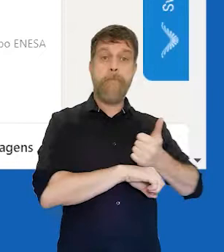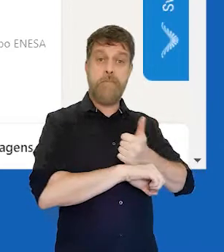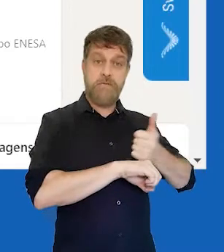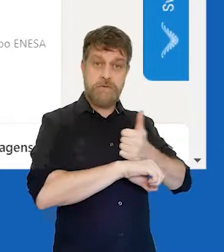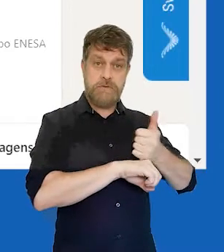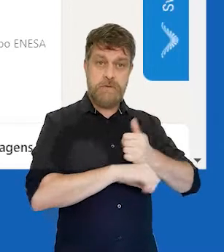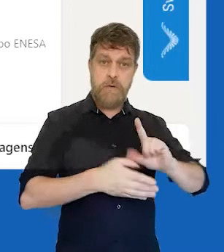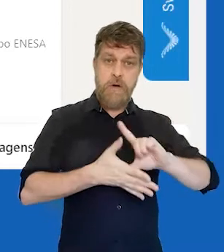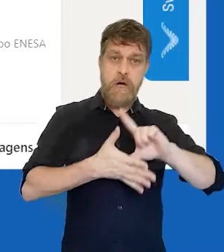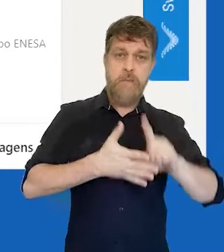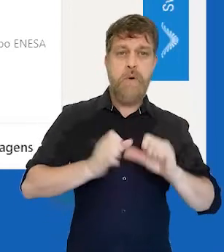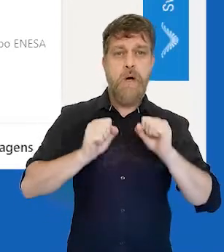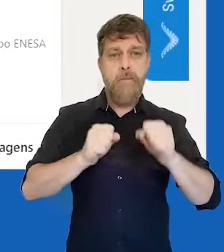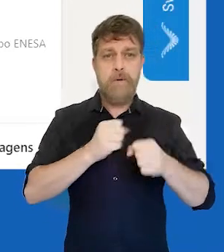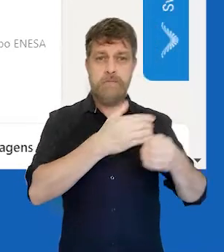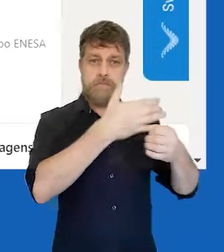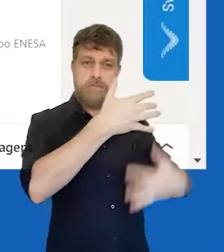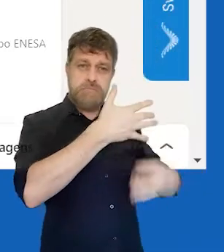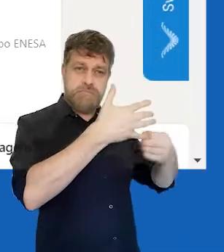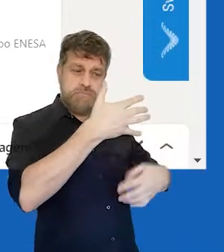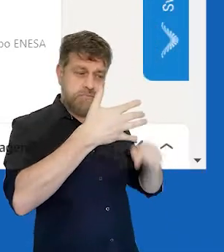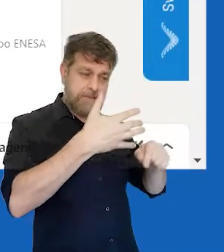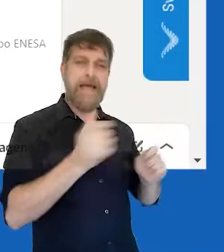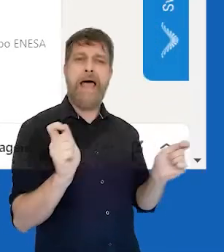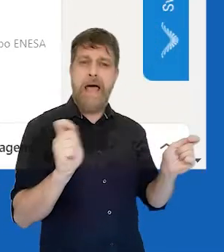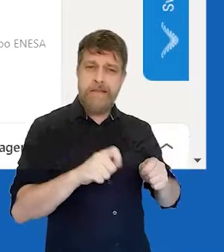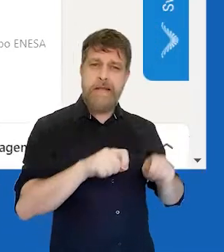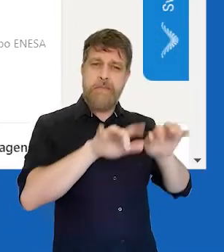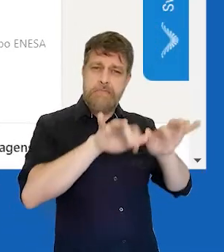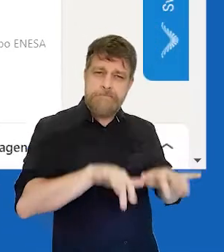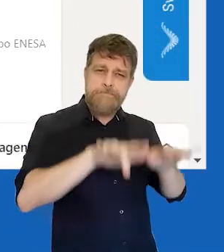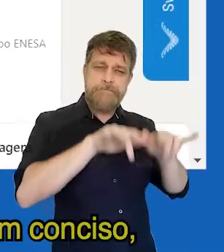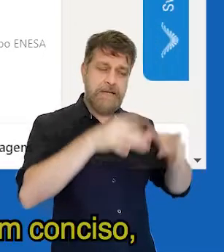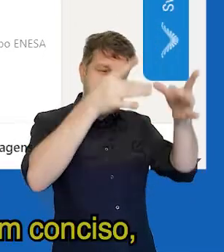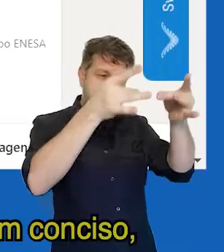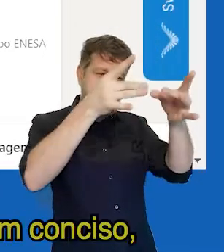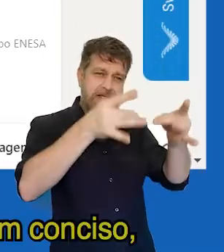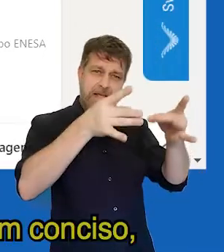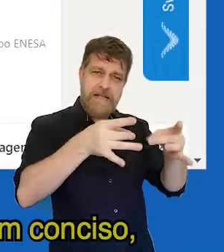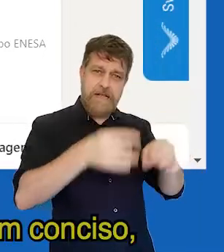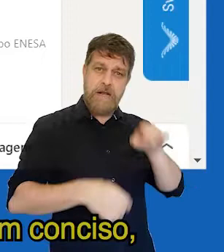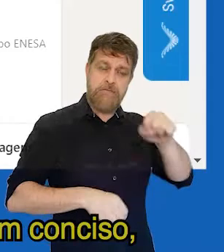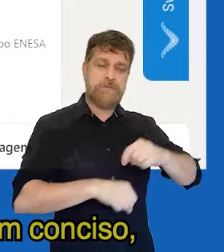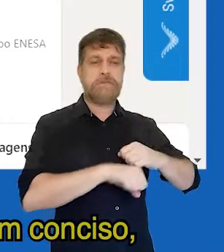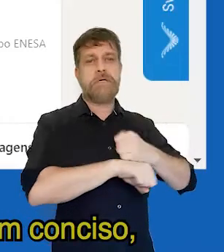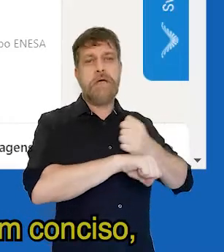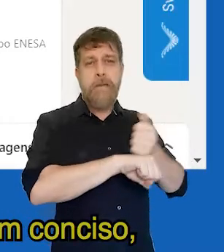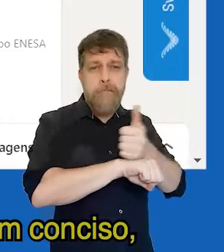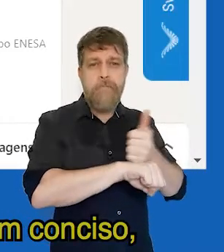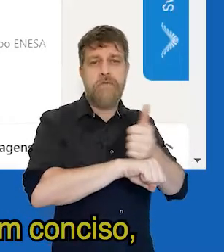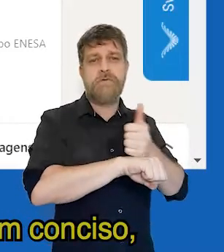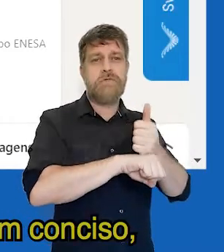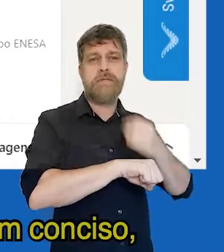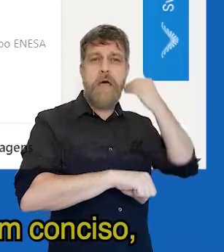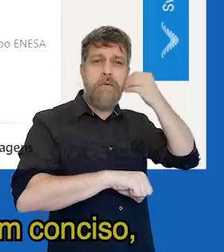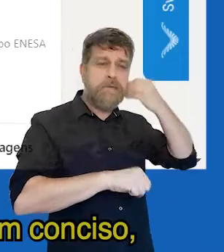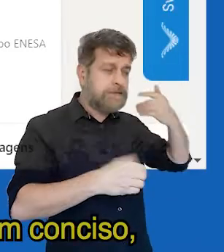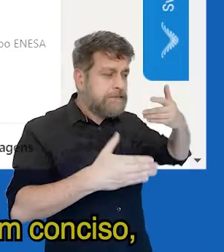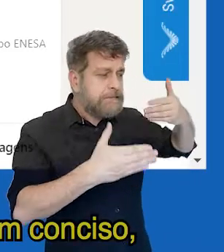depois vocês vão tem um campo um pouco mais amplo Onde vocês vão poder descrever com mais detalhes sobre aquilo que vocês fizeram nas outras empresas